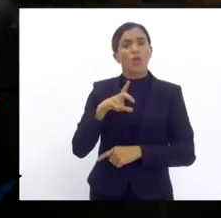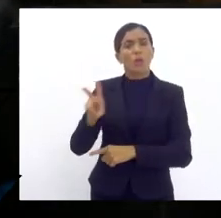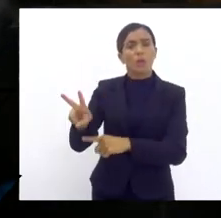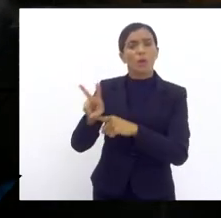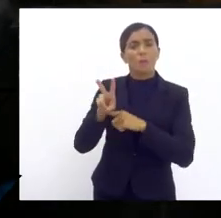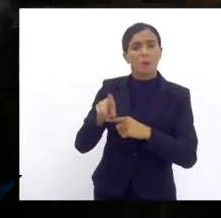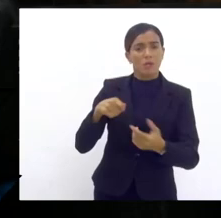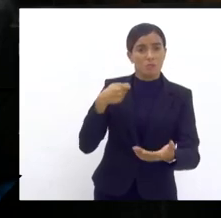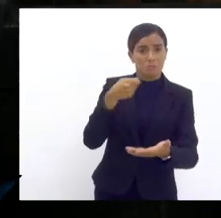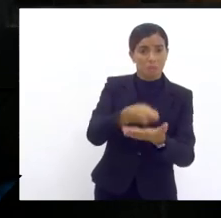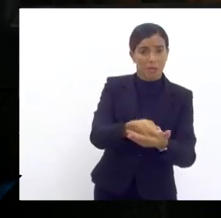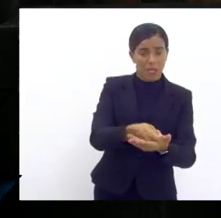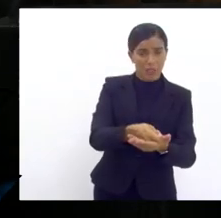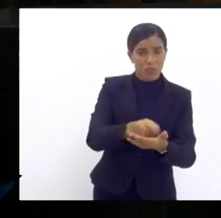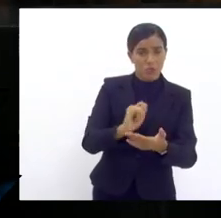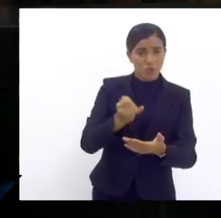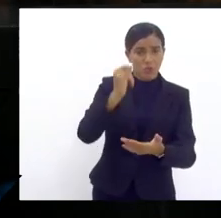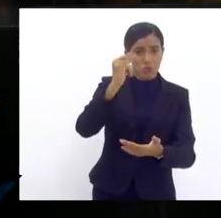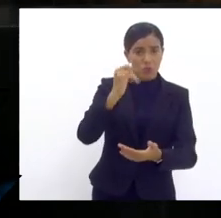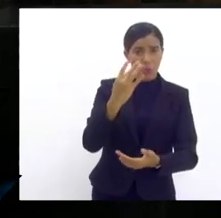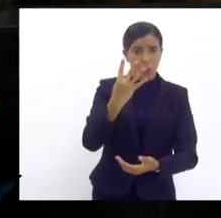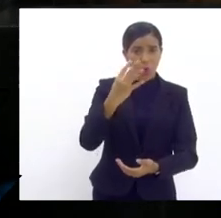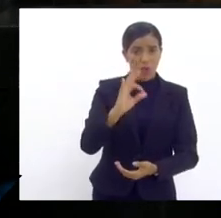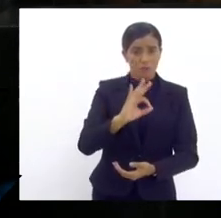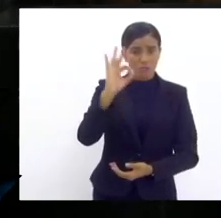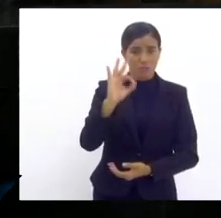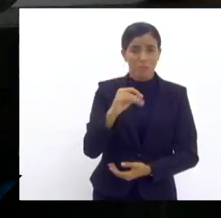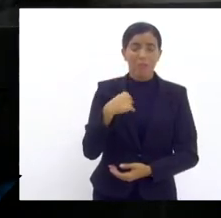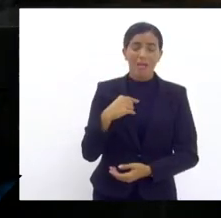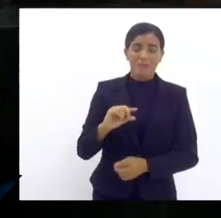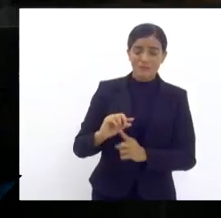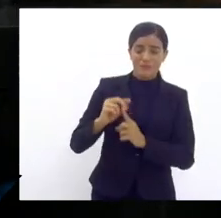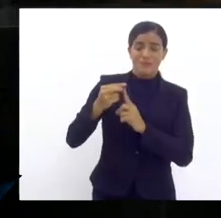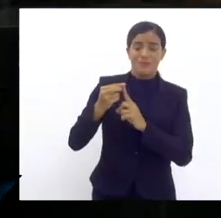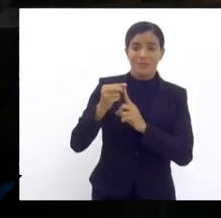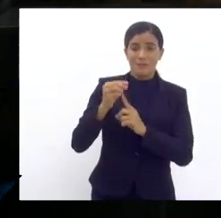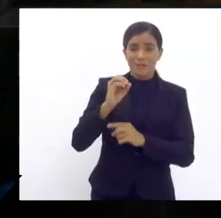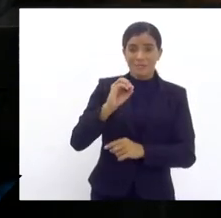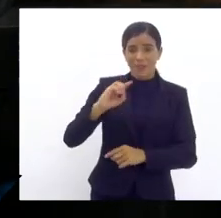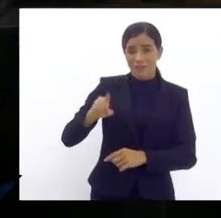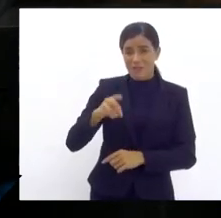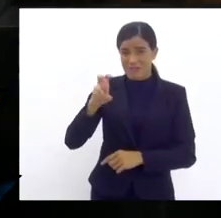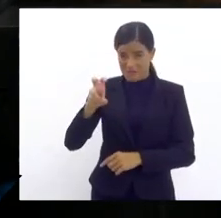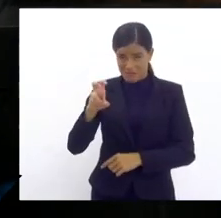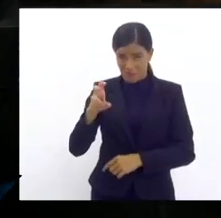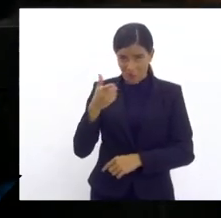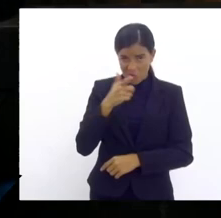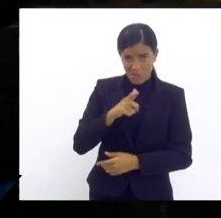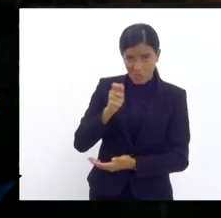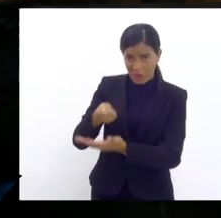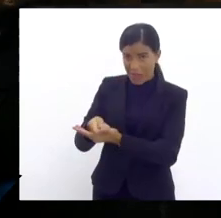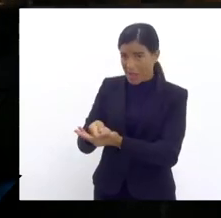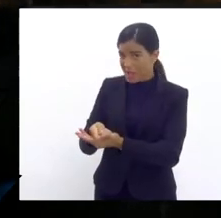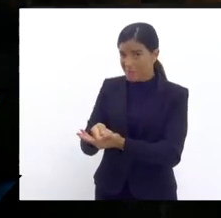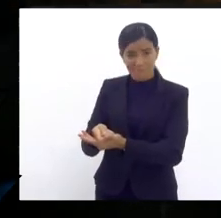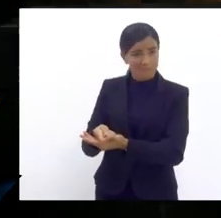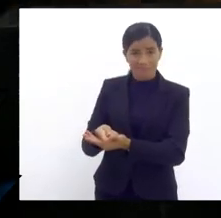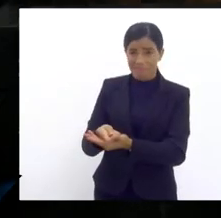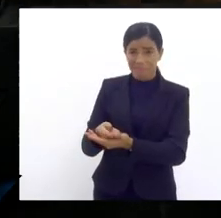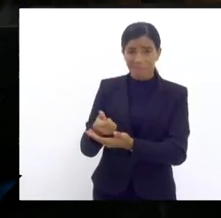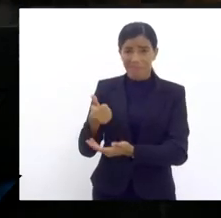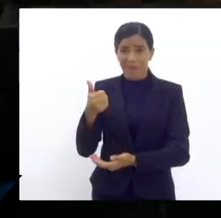com juros de quatro e eu creio sua meio eu não dou conta do empréstimo nunca é vovó